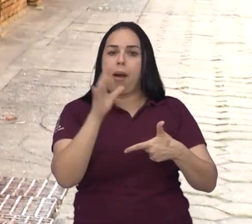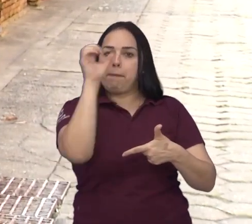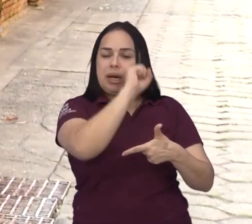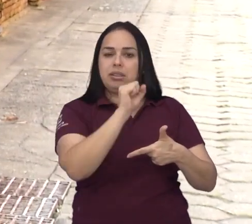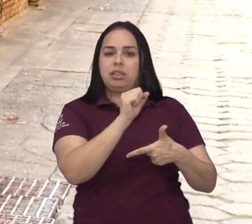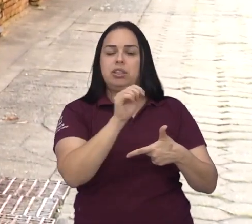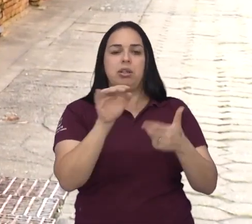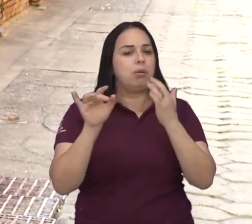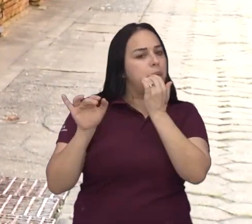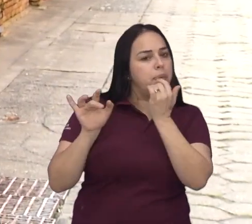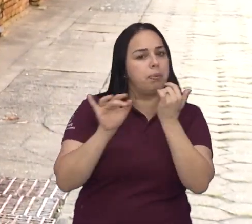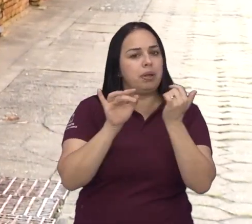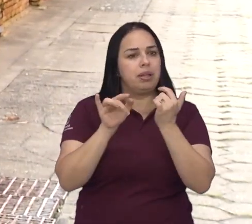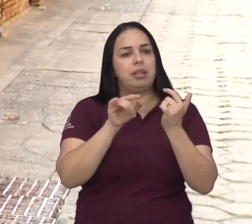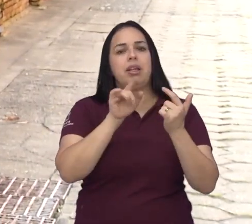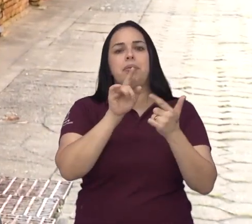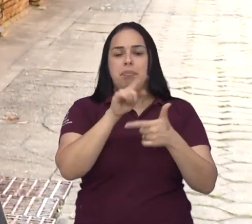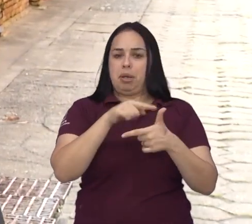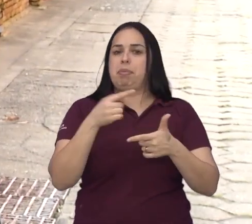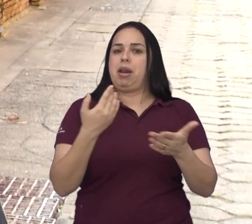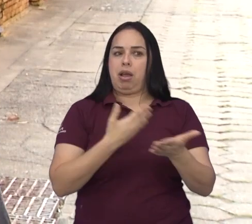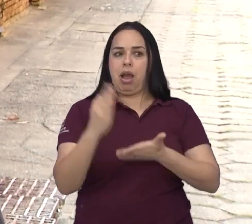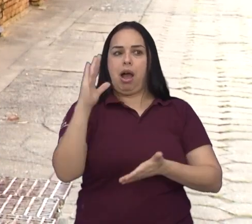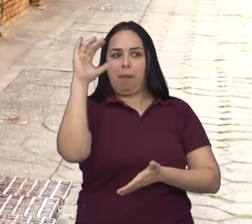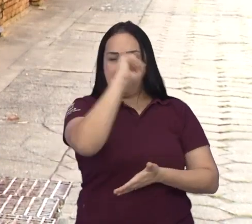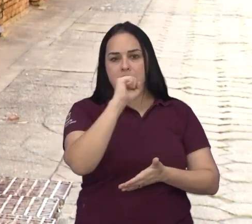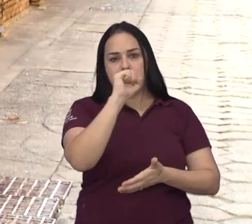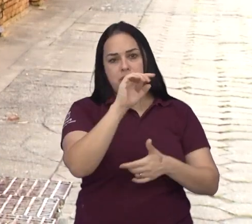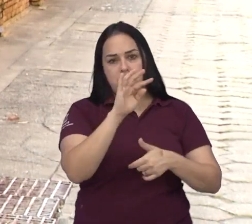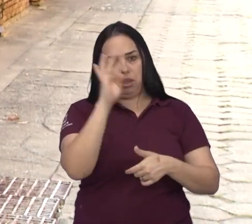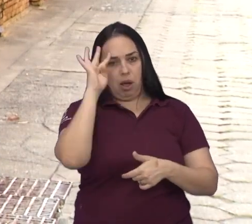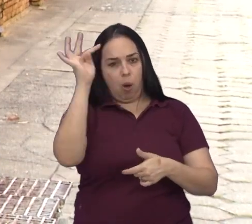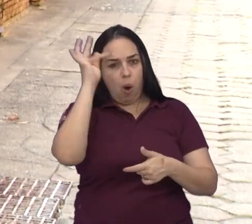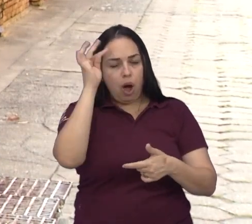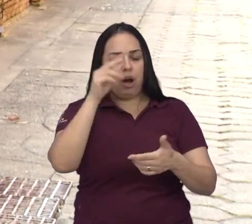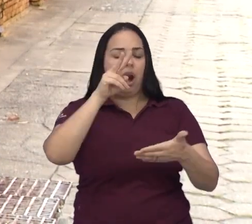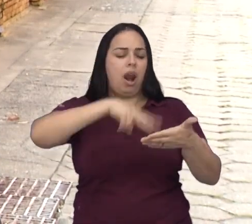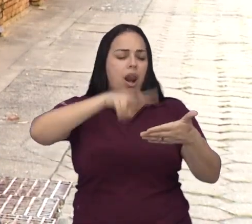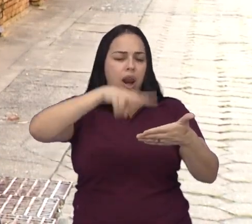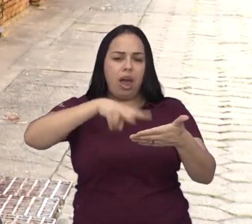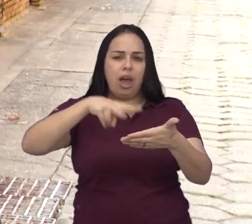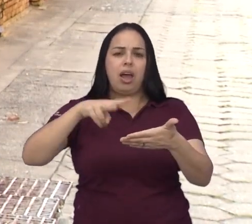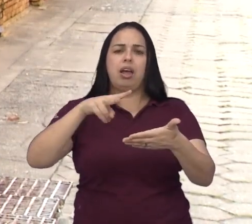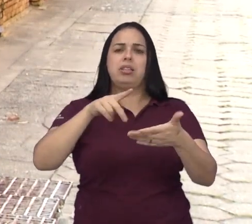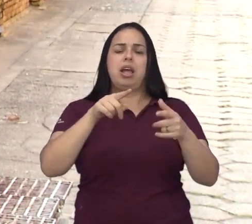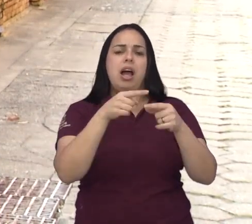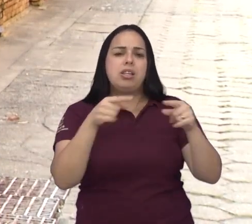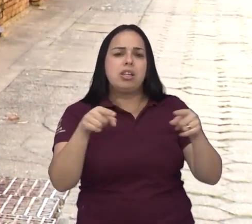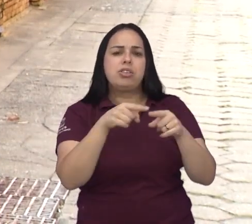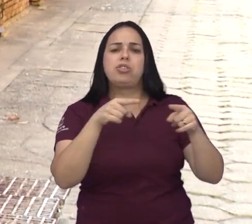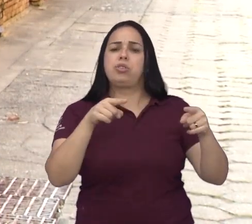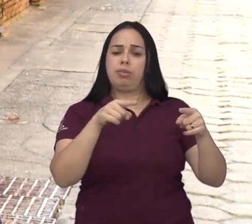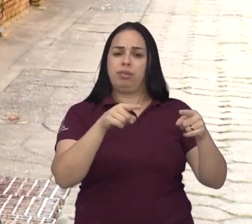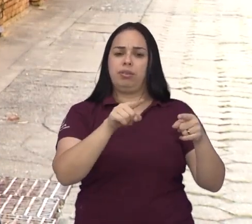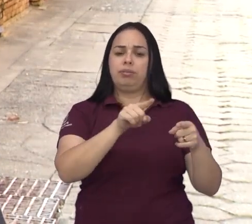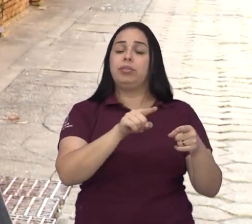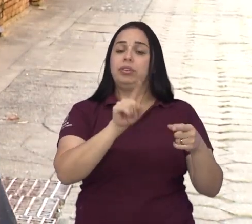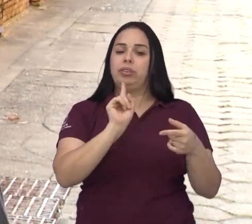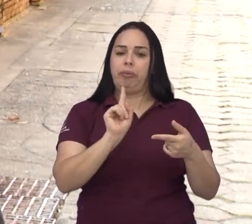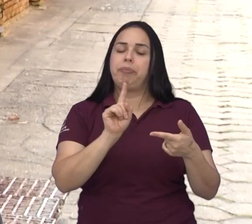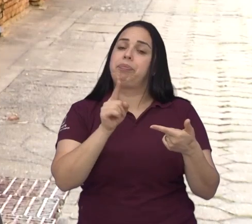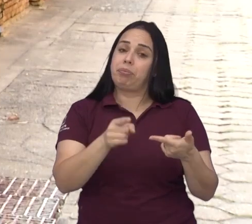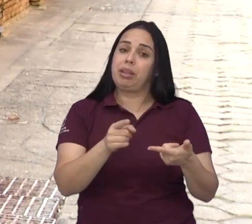quando a criança se matricula em algum instrumento, ela participa da parte teórica também, para aprender a ler a partitura, conhecer as notas,